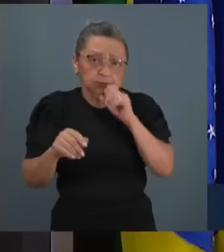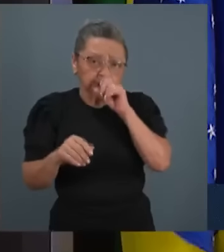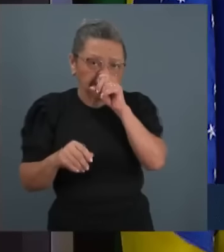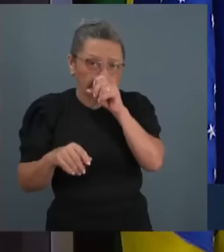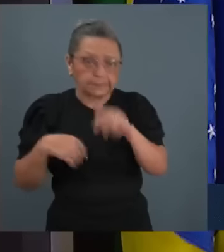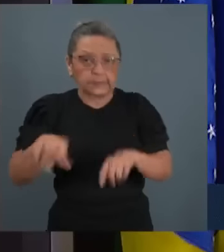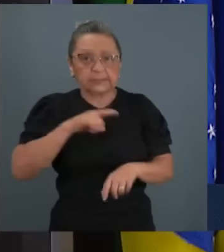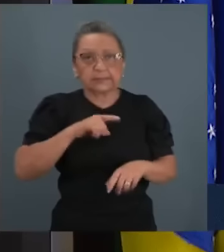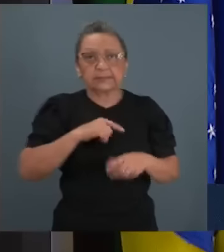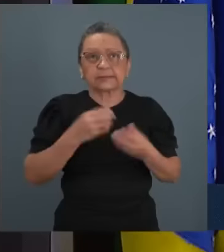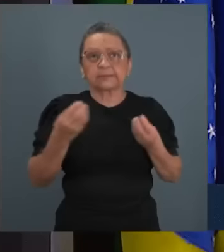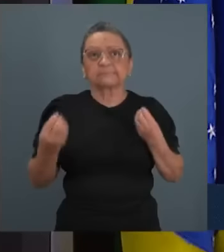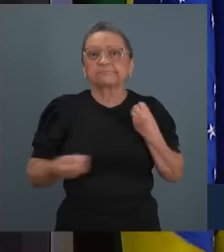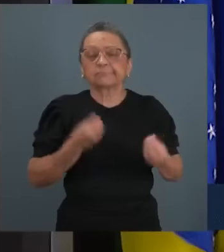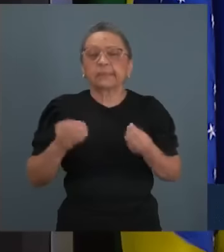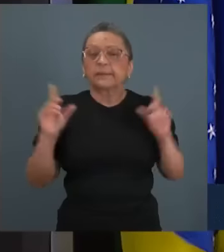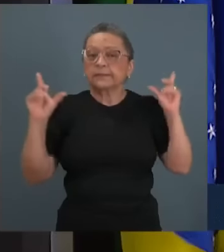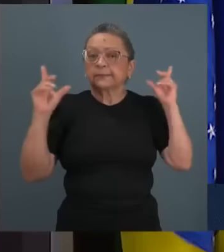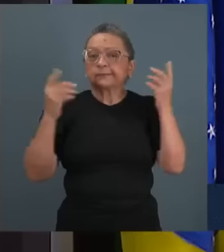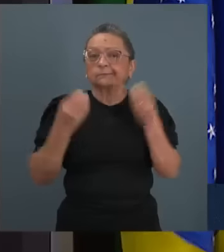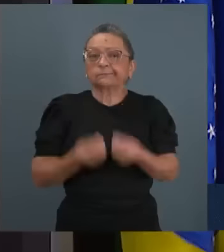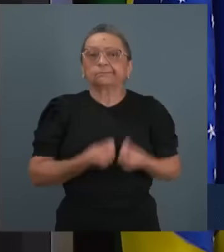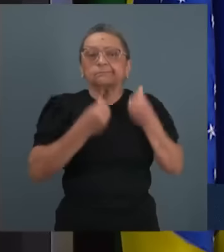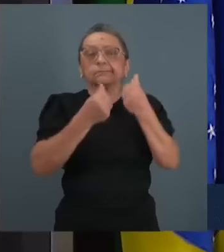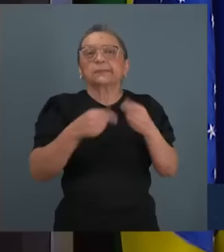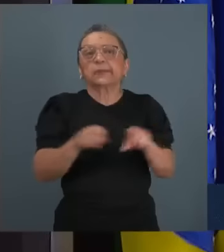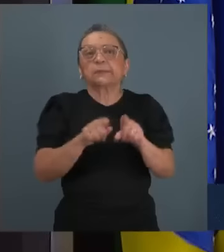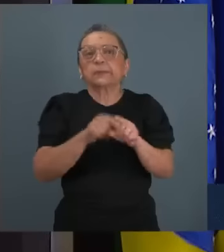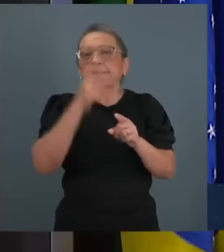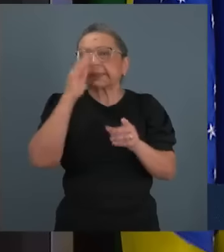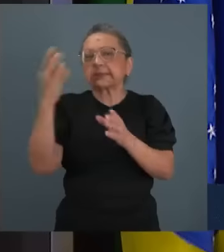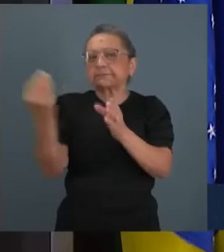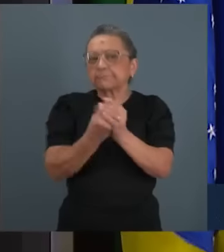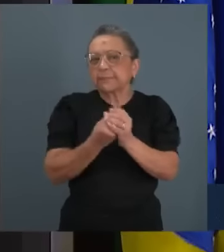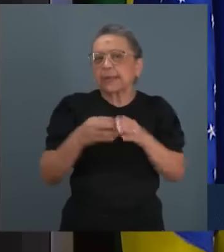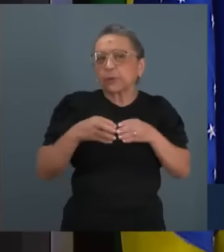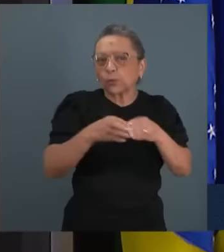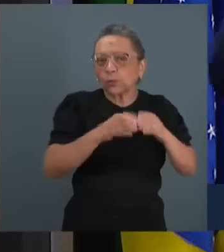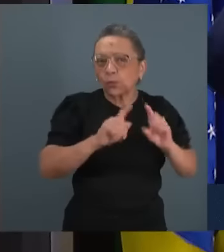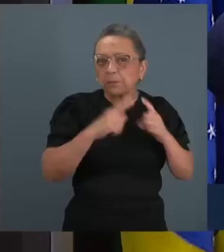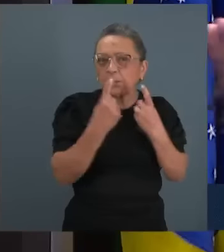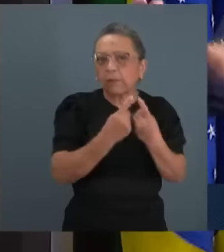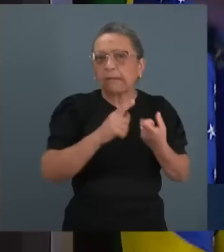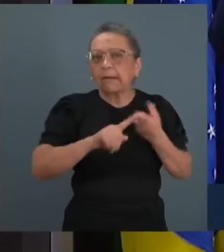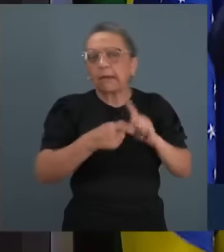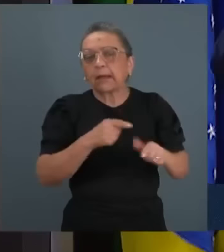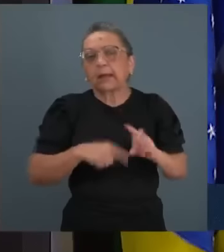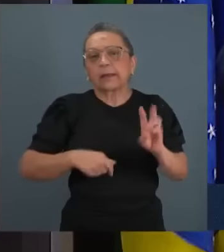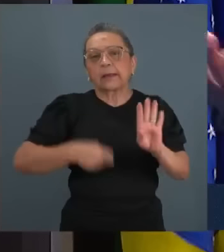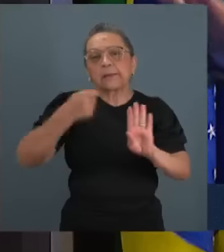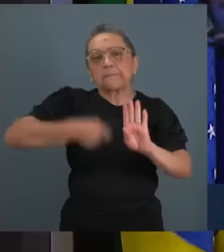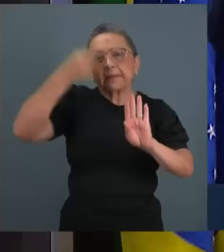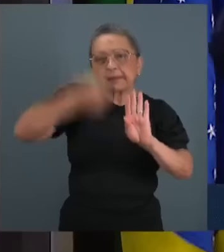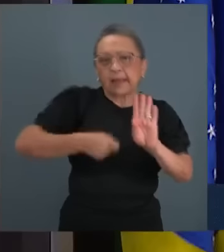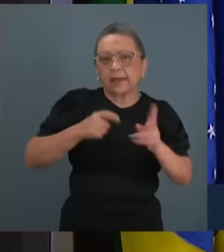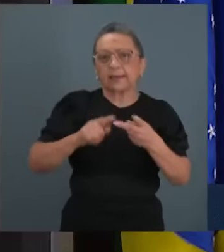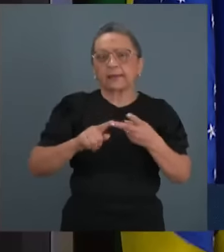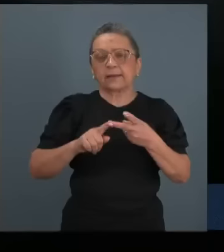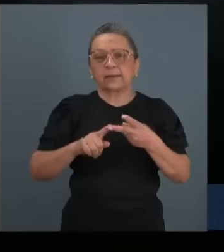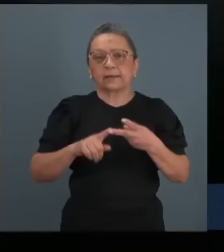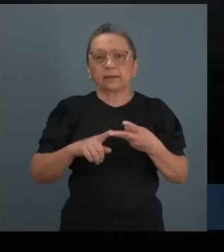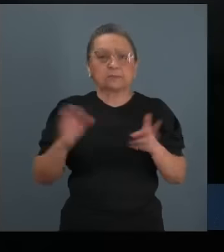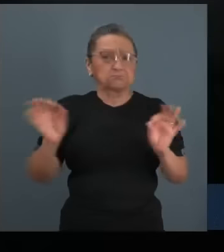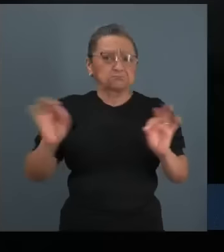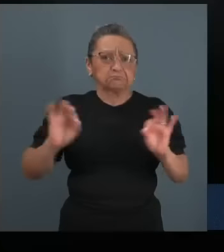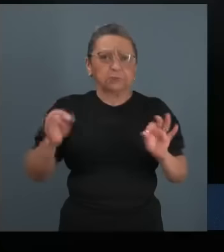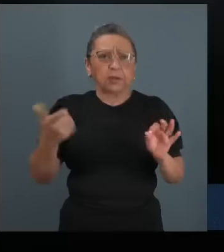pelas terras raras, que dizem que também entrou no jogo, senador Márcio Bittar, as Big Techs, a sobretaxa em Big Tech que não